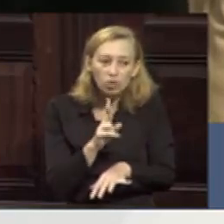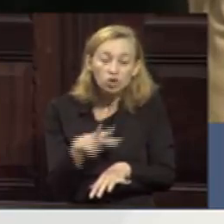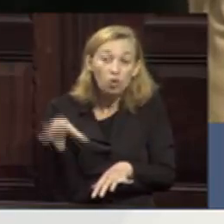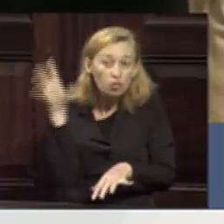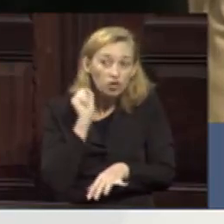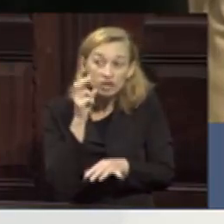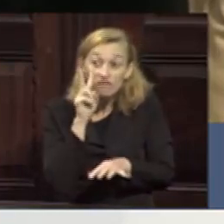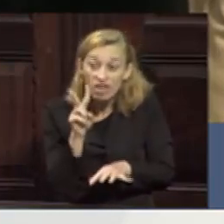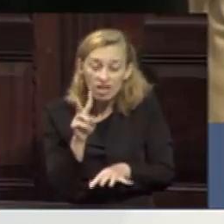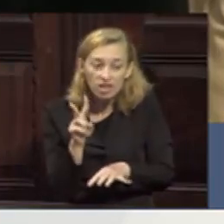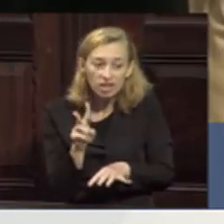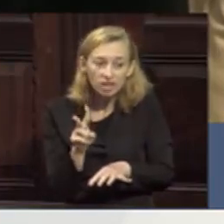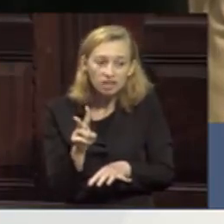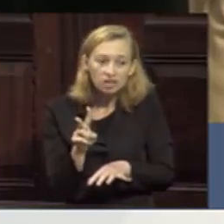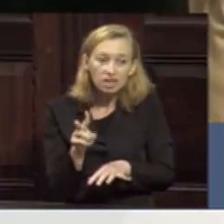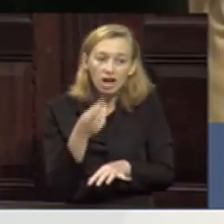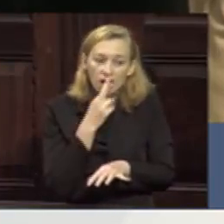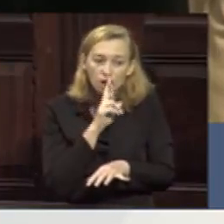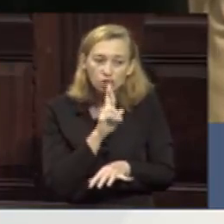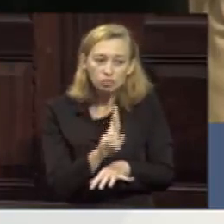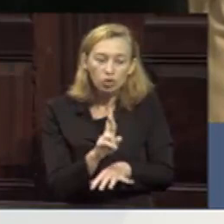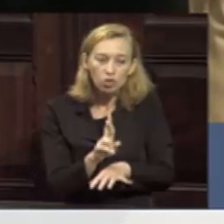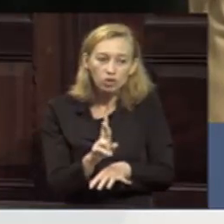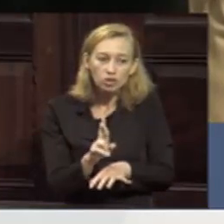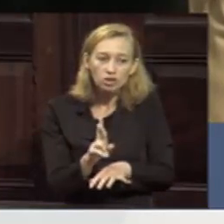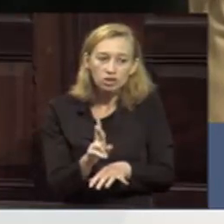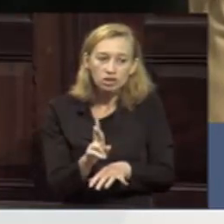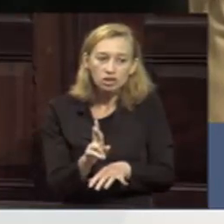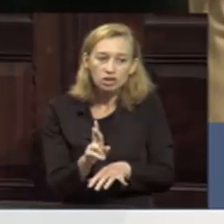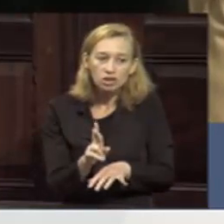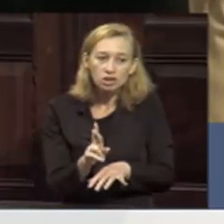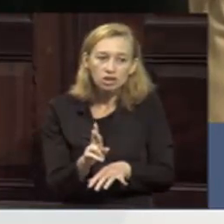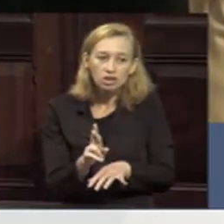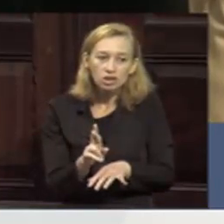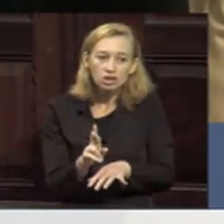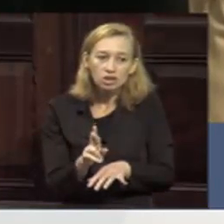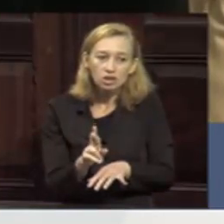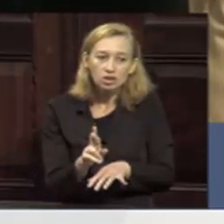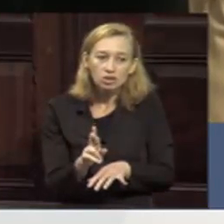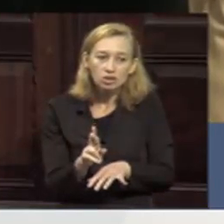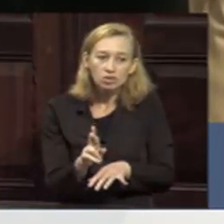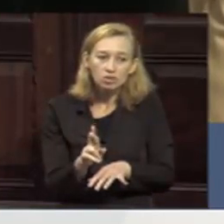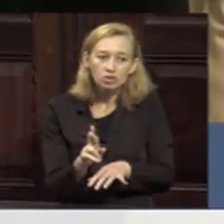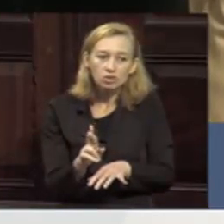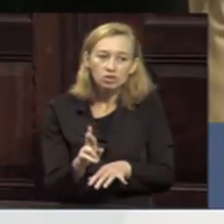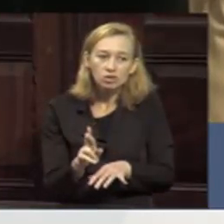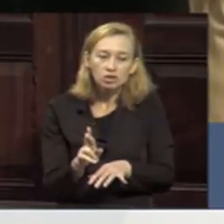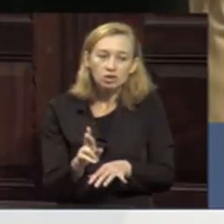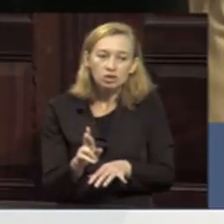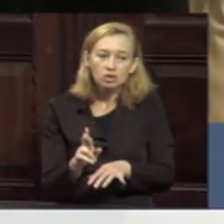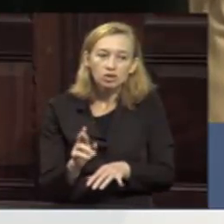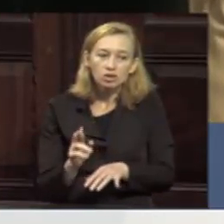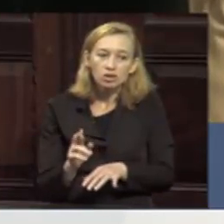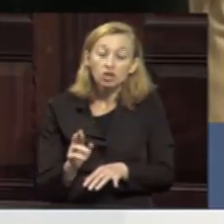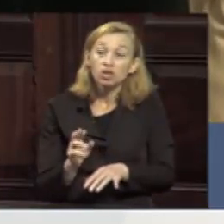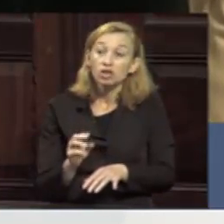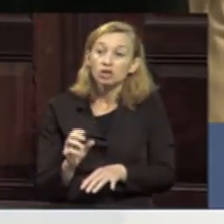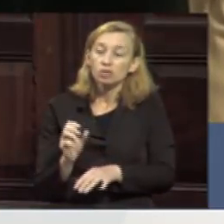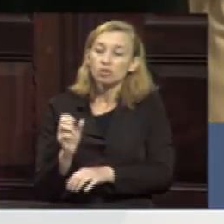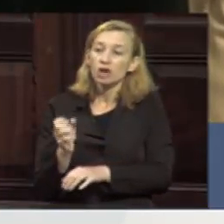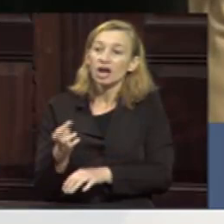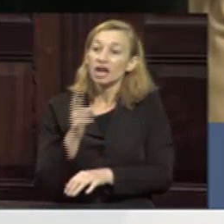ver as respostas que as autoridades desse estado darão para